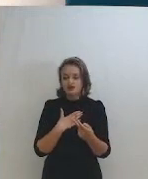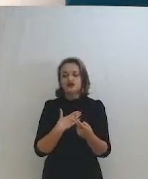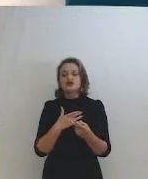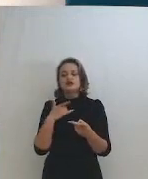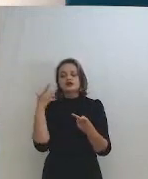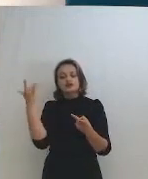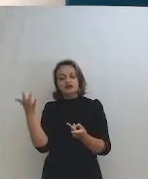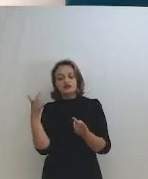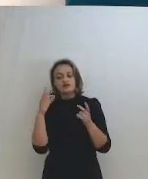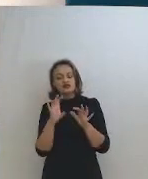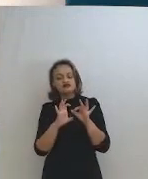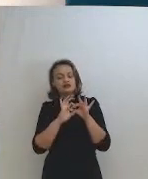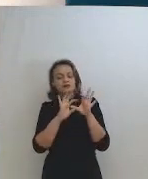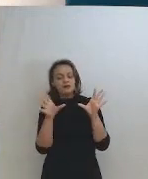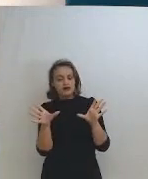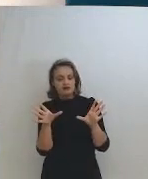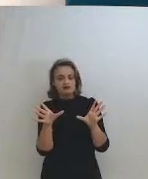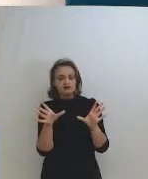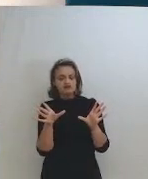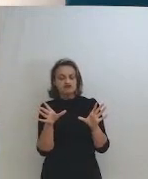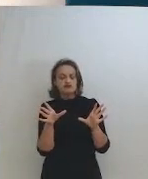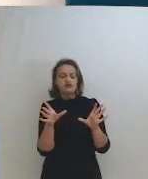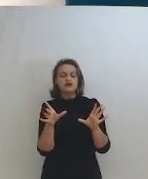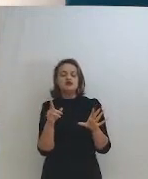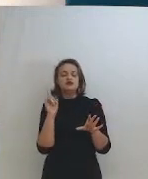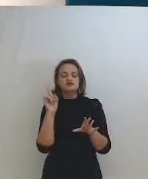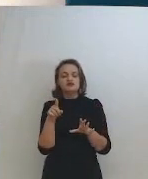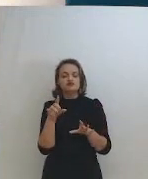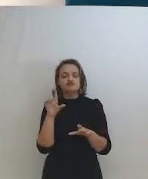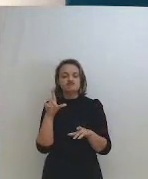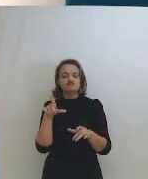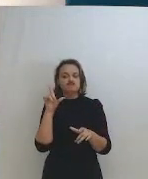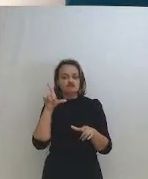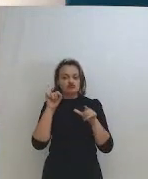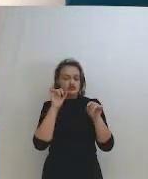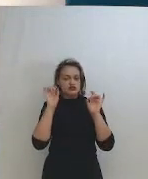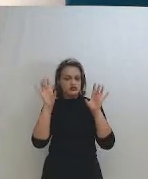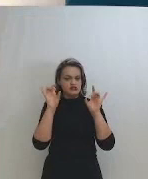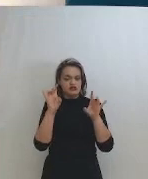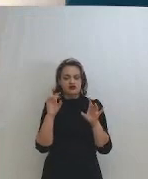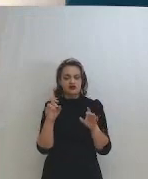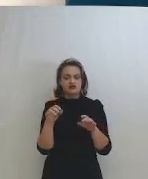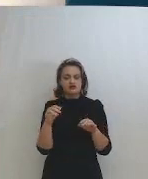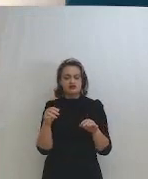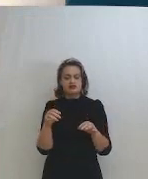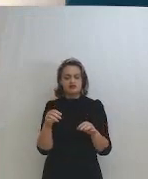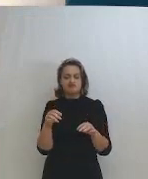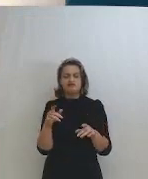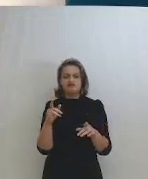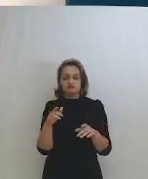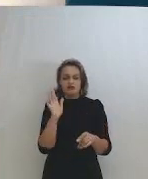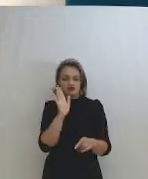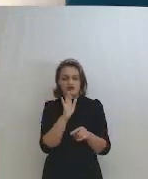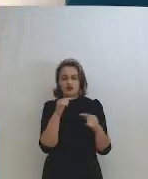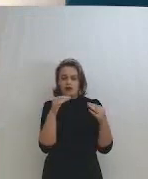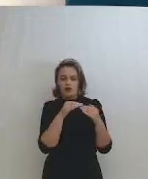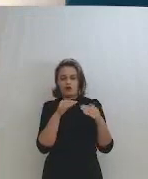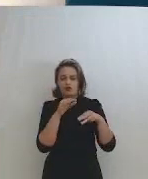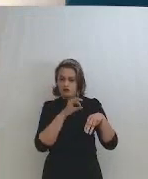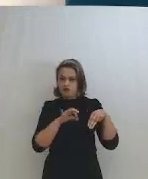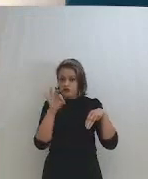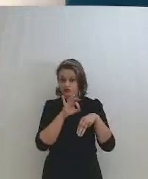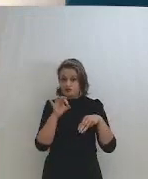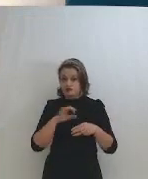ordem e são destaques favoráveis dos eminentes ministros. Então, no 3, eu estou ordem